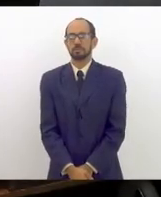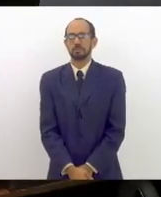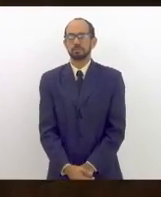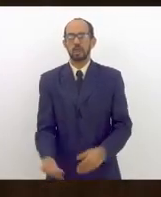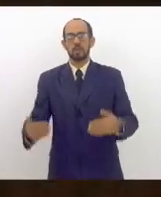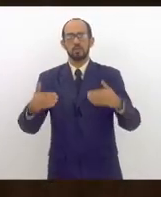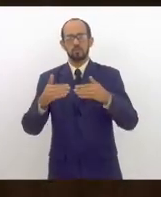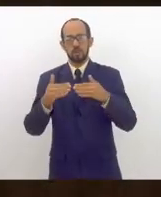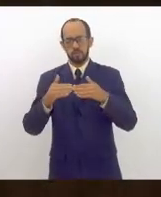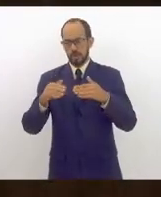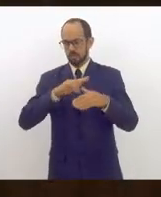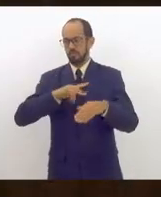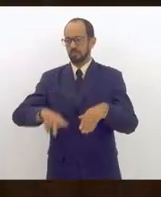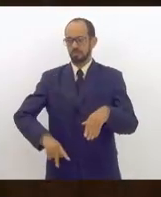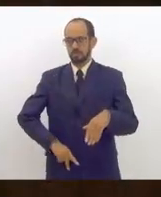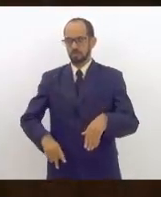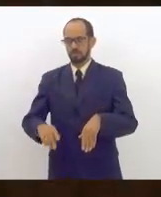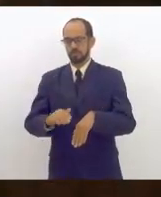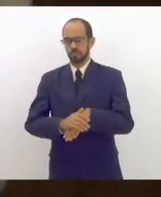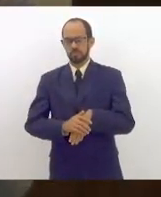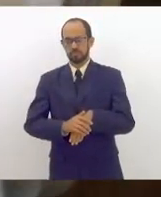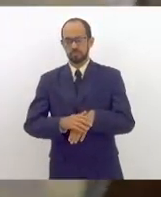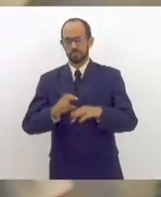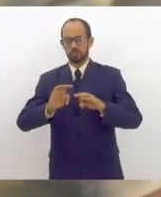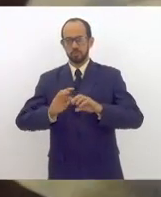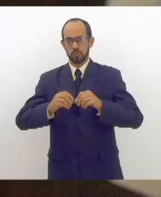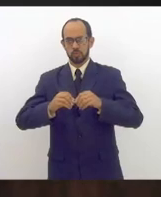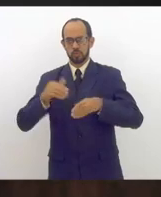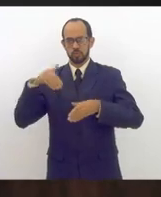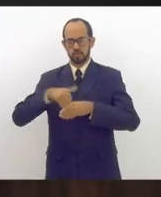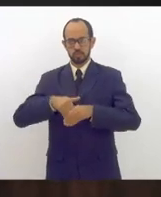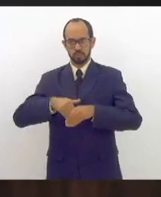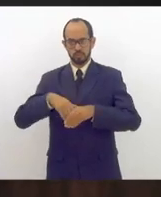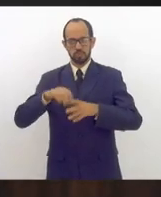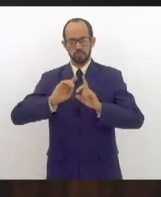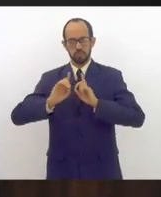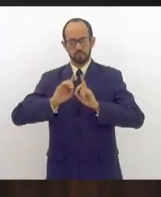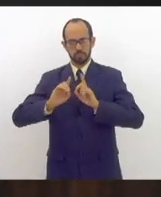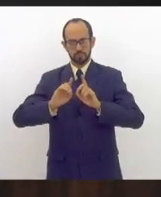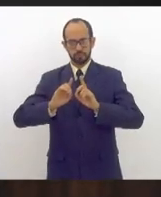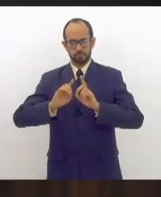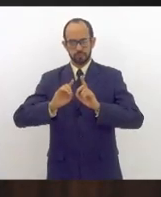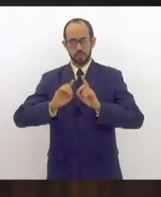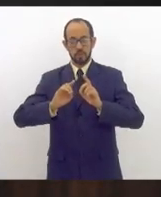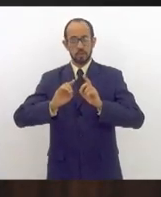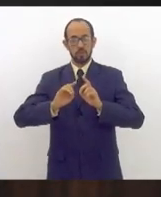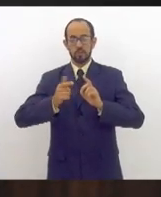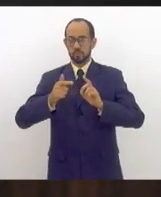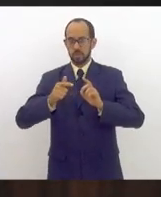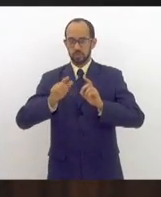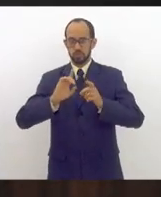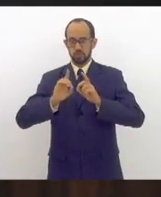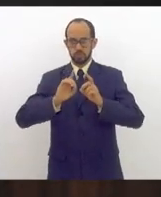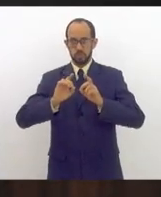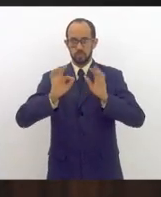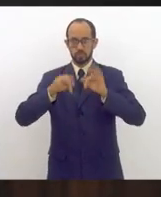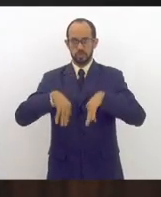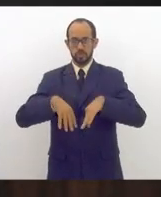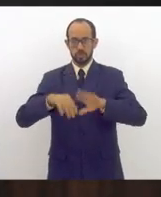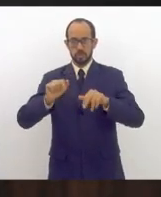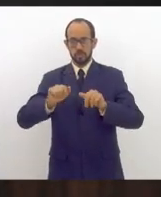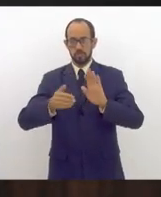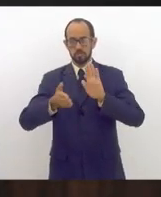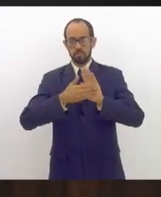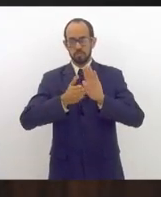Parecer favorável, presidente. Os pareceres emitidos em discussão. Não havendo quem queira discutir, encerrada a discussão. Presidente, proposta.